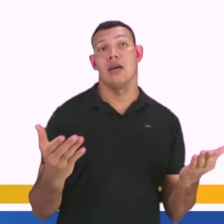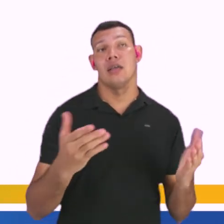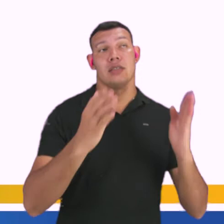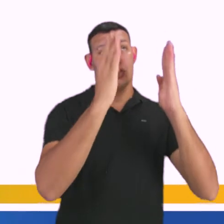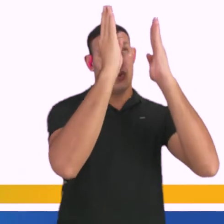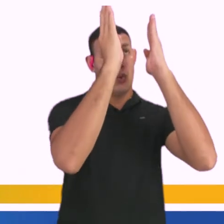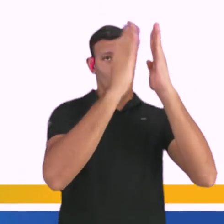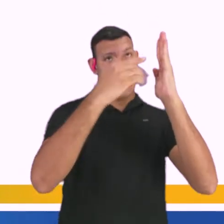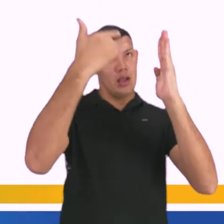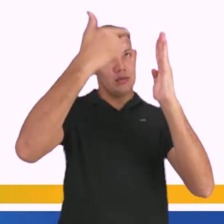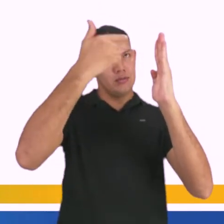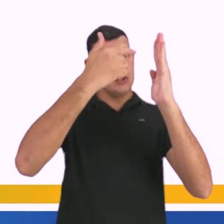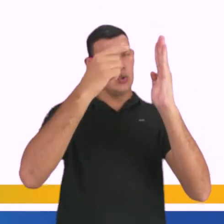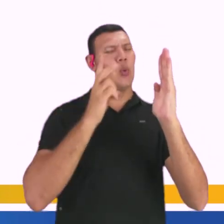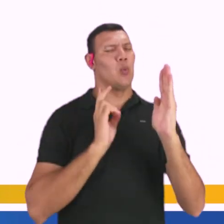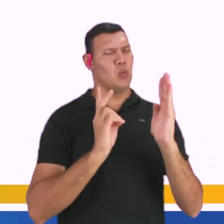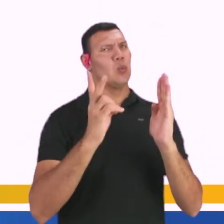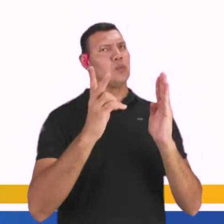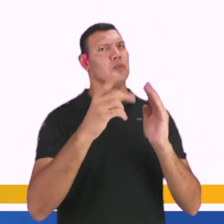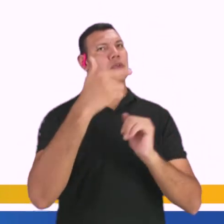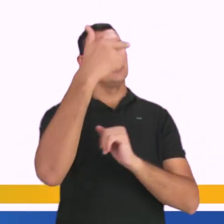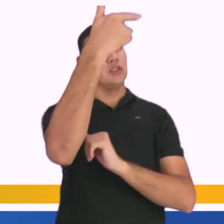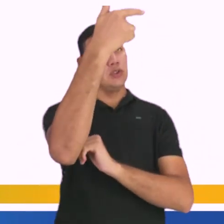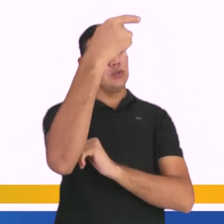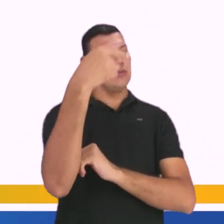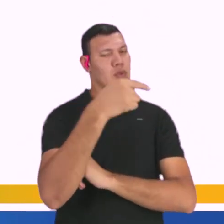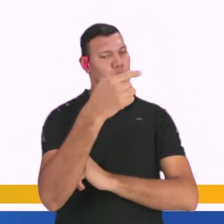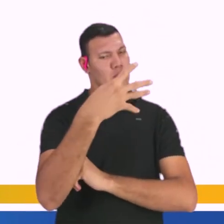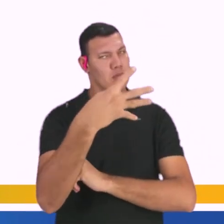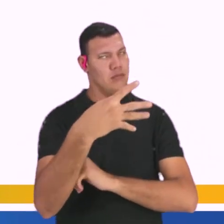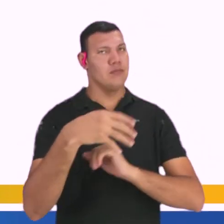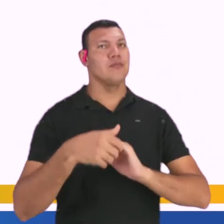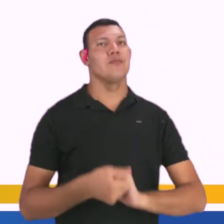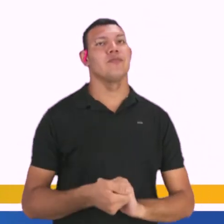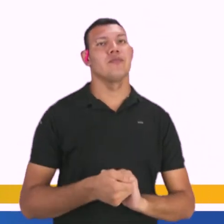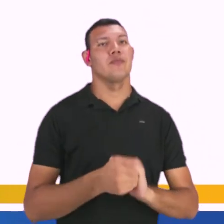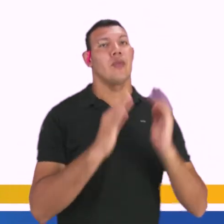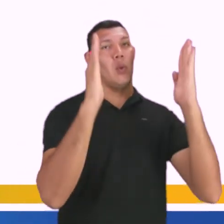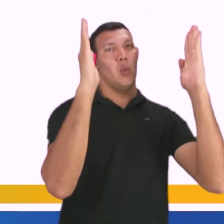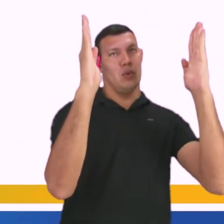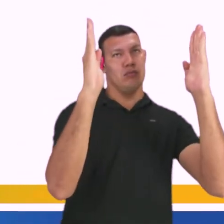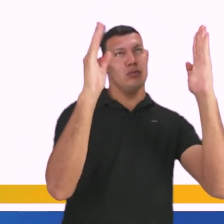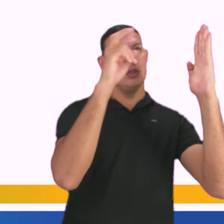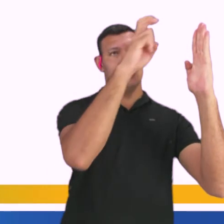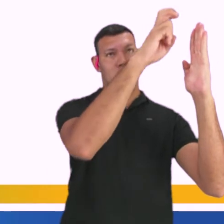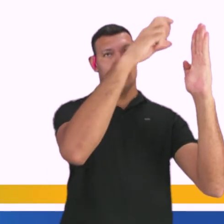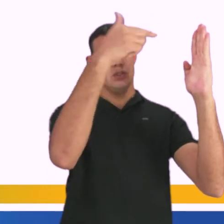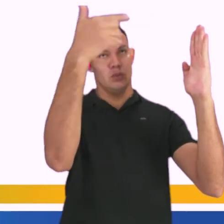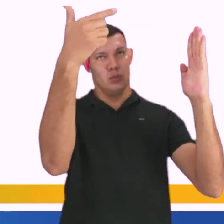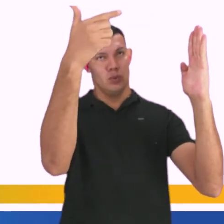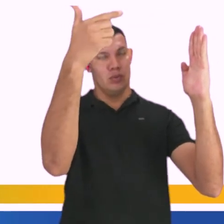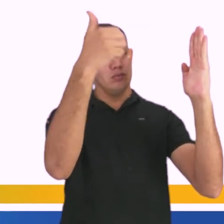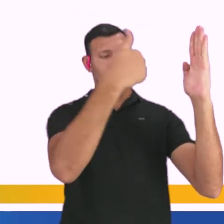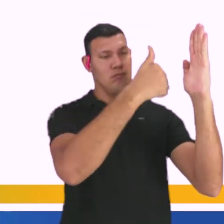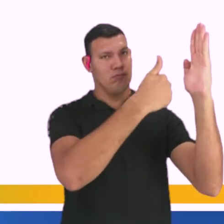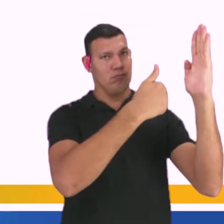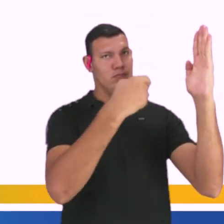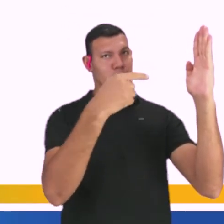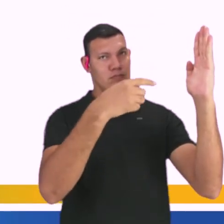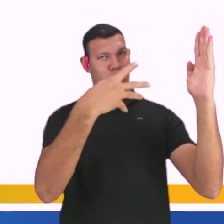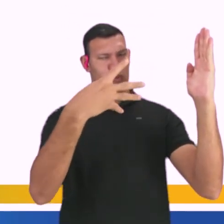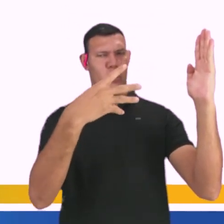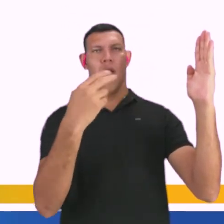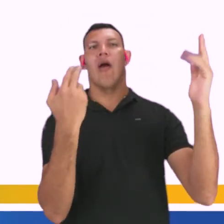ela permanece Eu não vou mexer ela permanece o 2 ou menos quatro da mesma forma a gente vai resolver